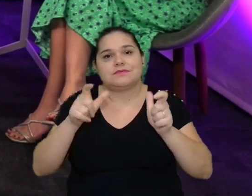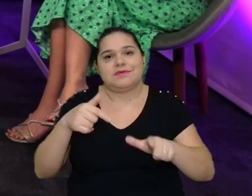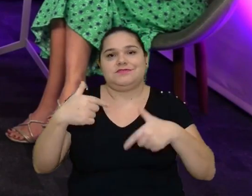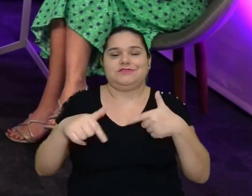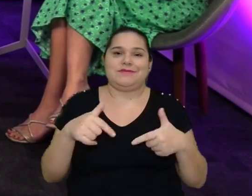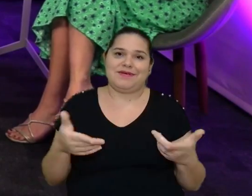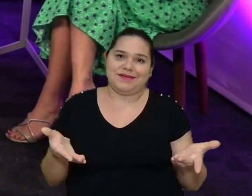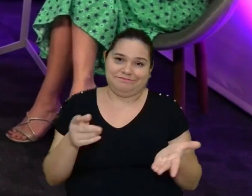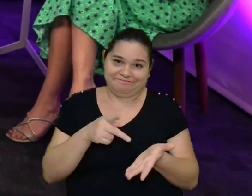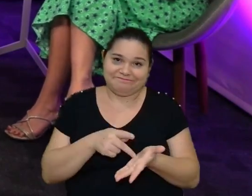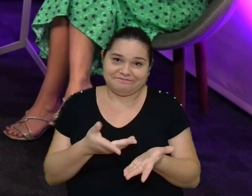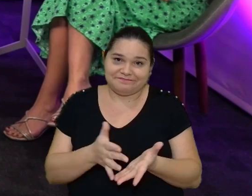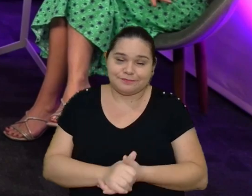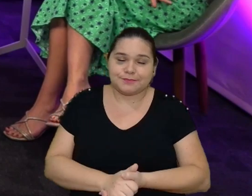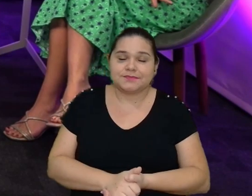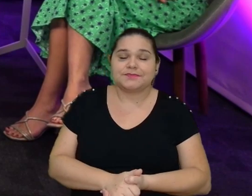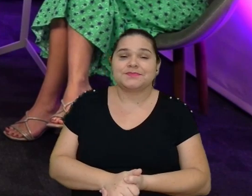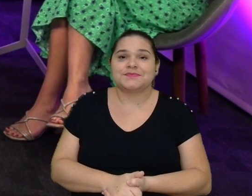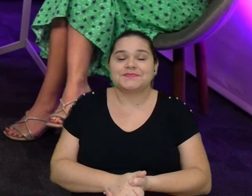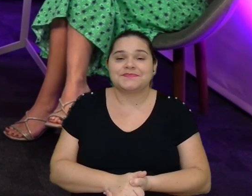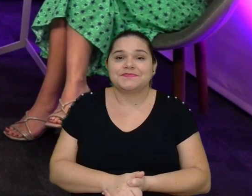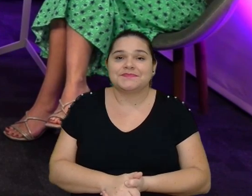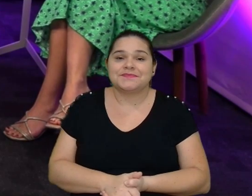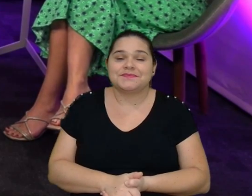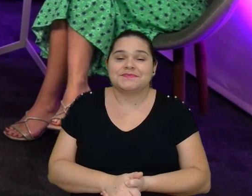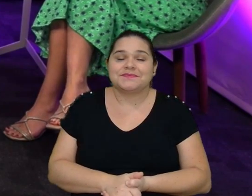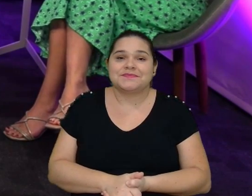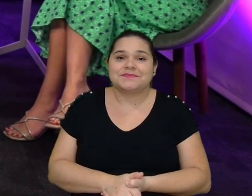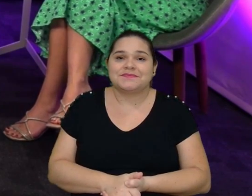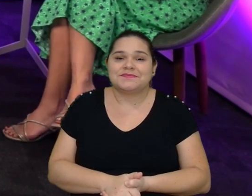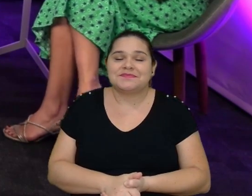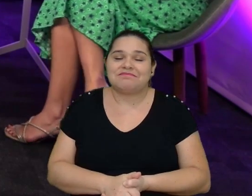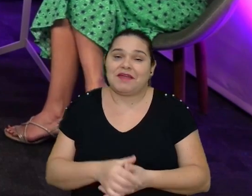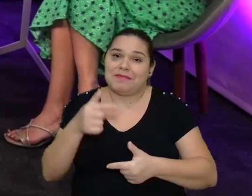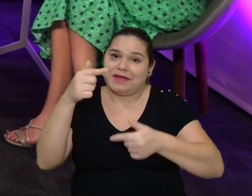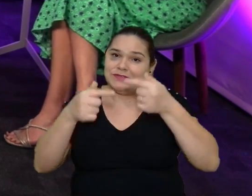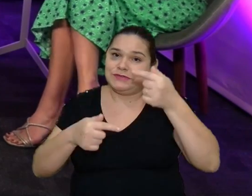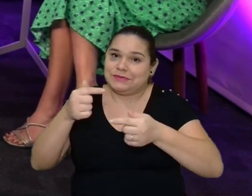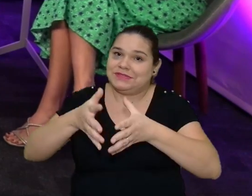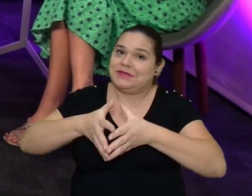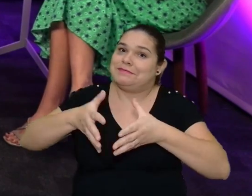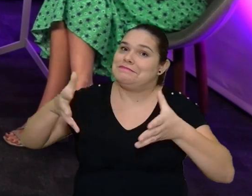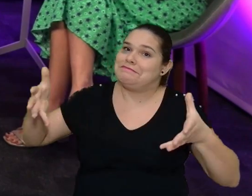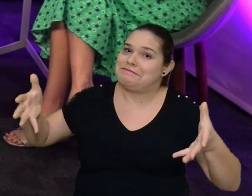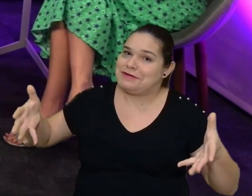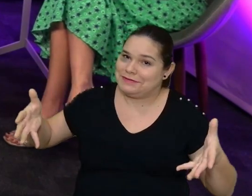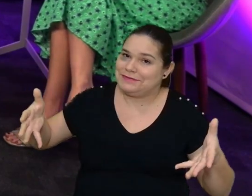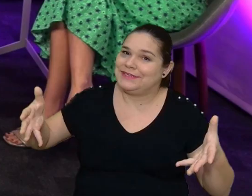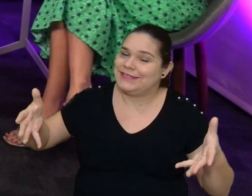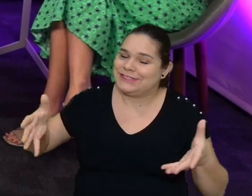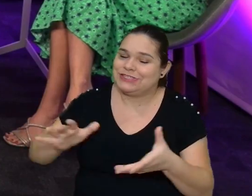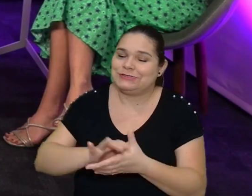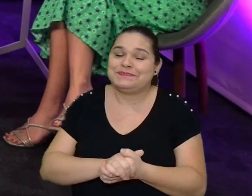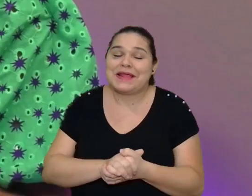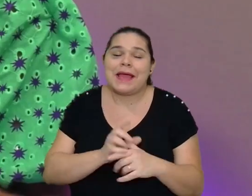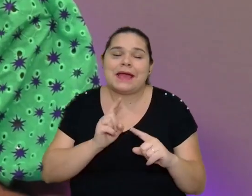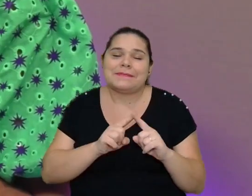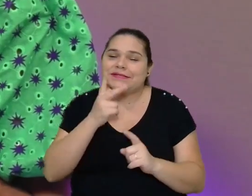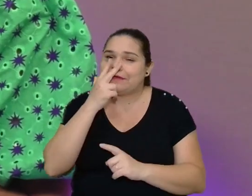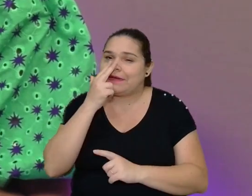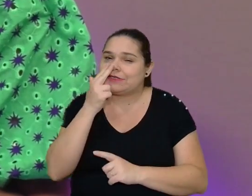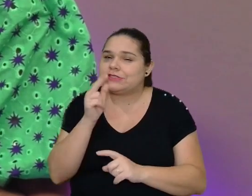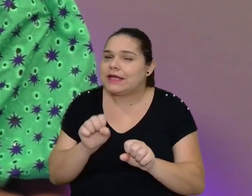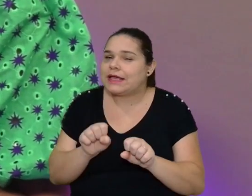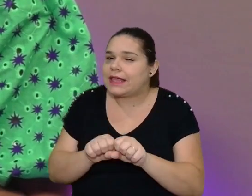certeza. Bom, é um debate amplo, como a Lídia colocou. Mas eu acho que quebra